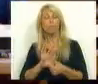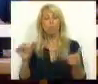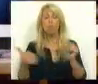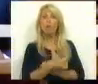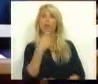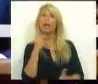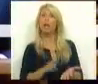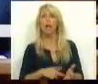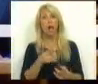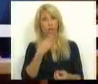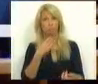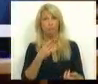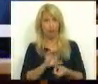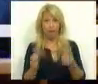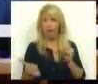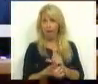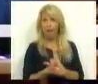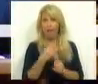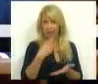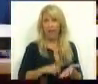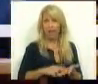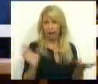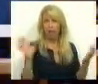virtual em que Vítor Gaspar